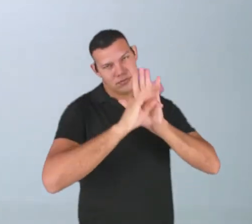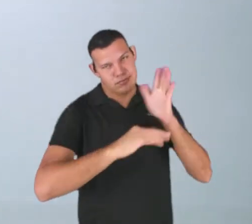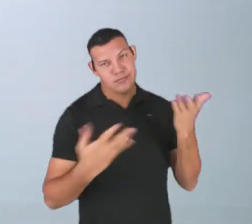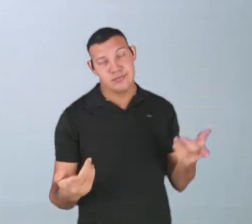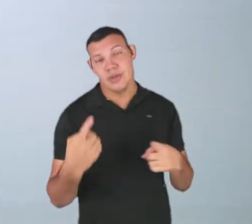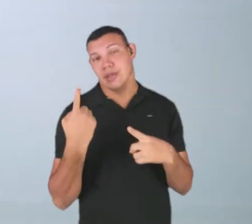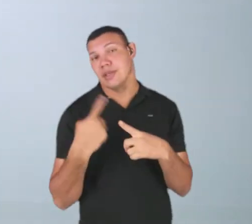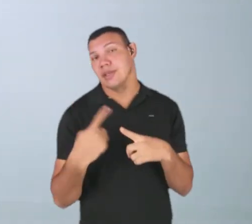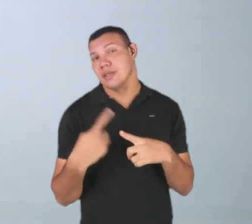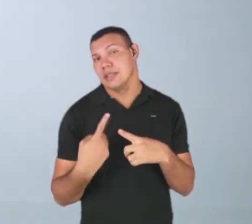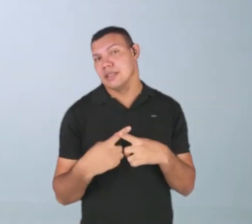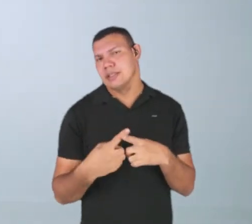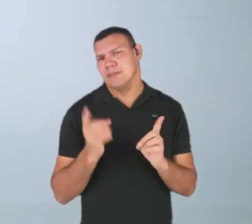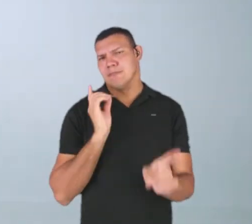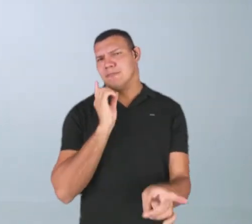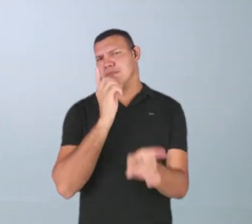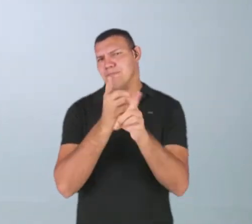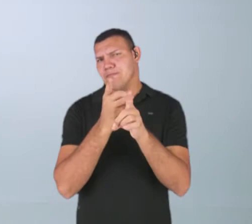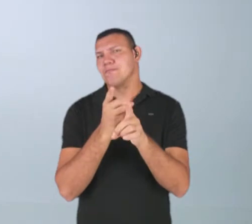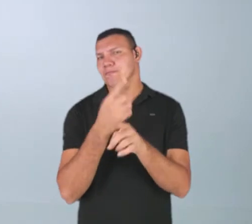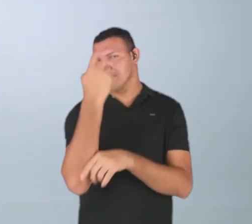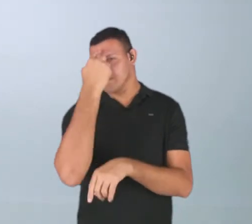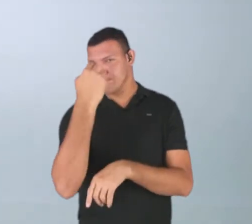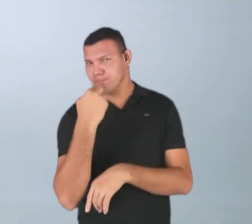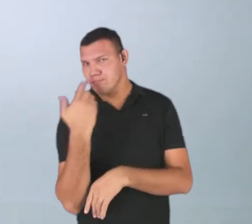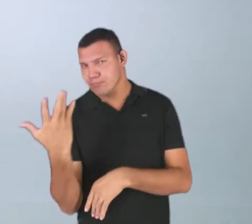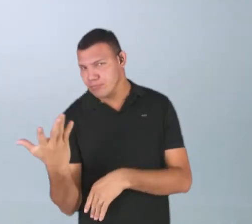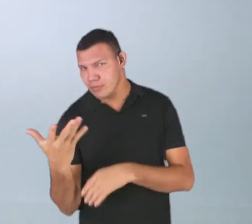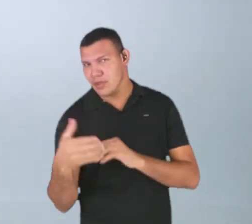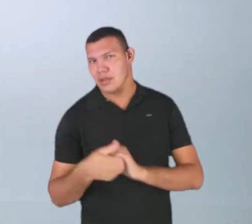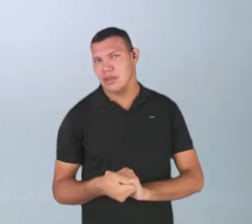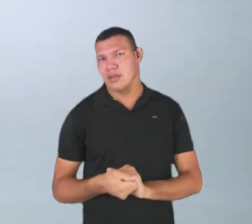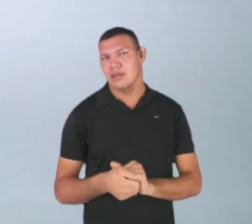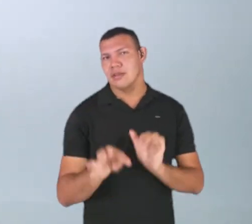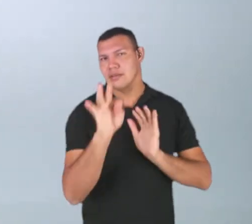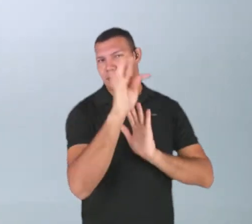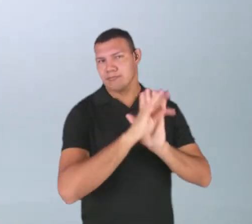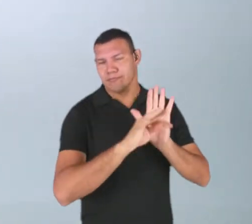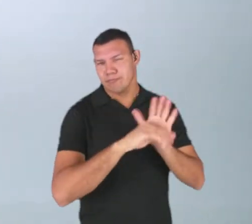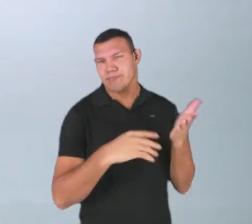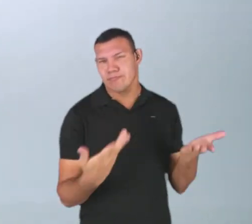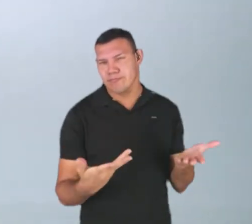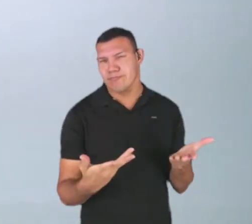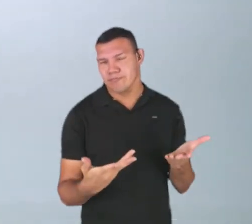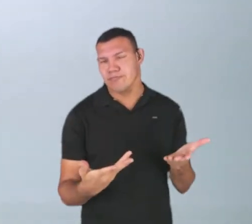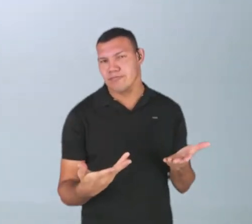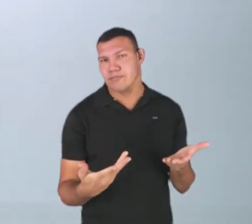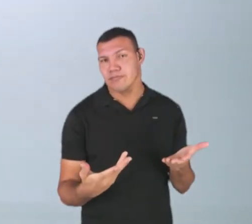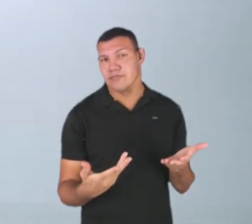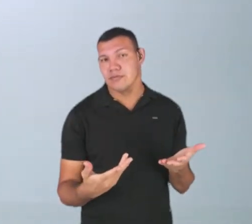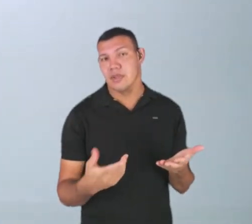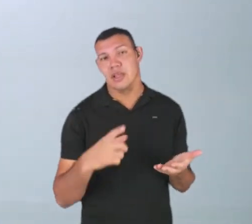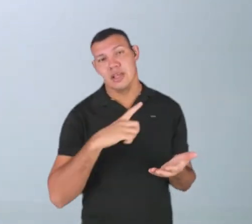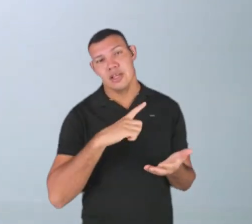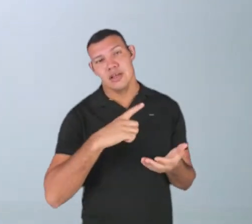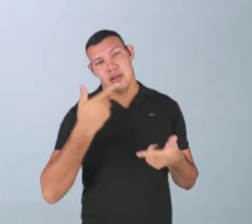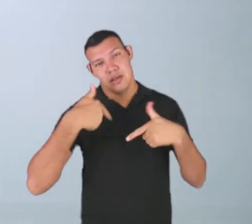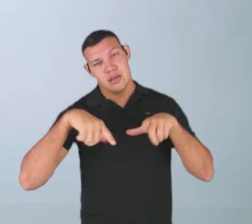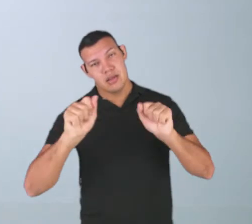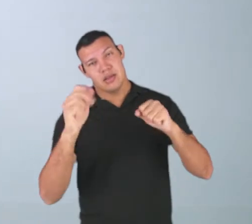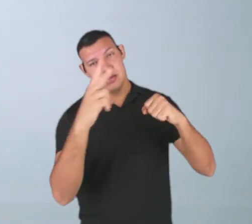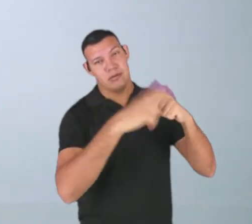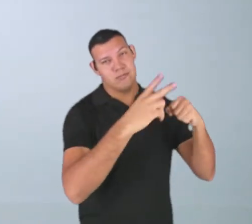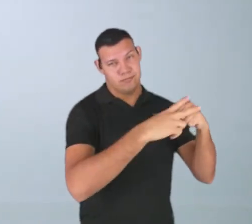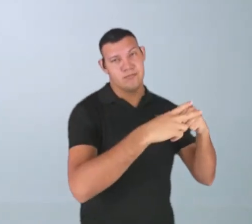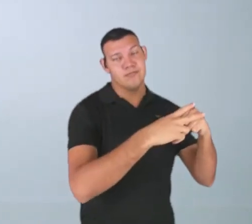Porque quando se encontra a imagem, há um espaço de texto e cerca a linguagem verbal, acerca